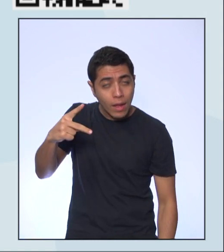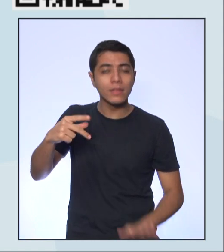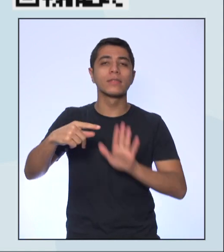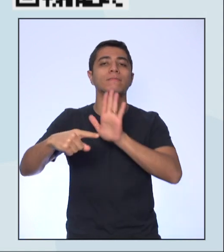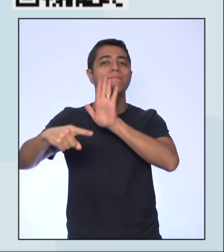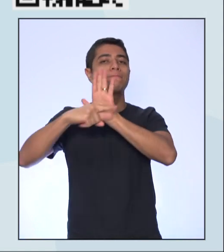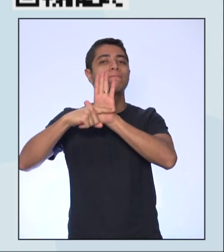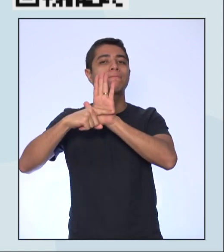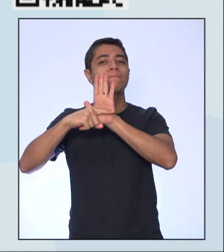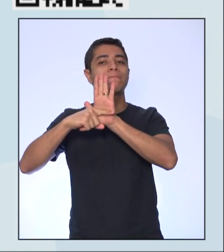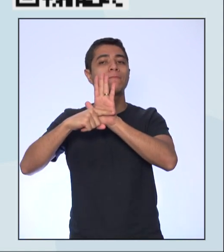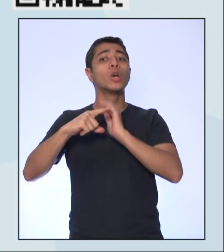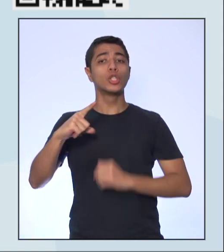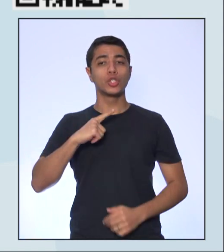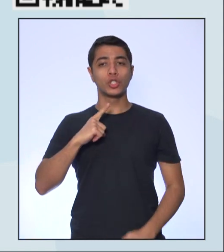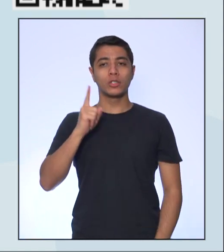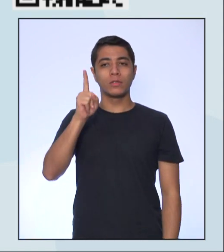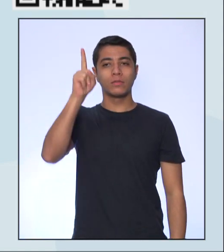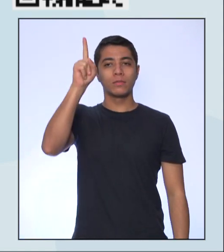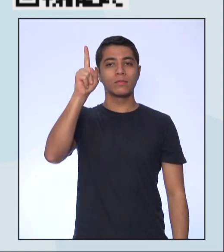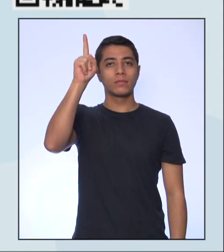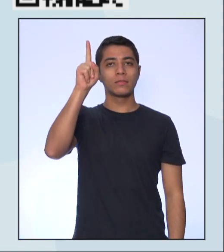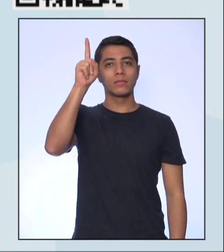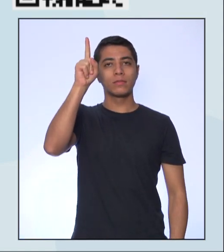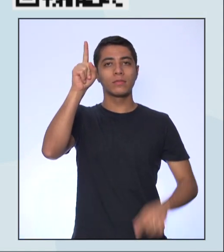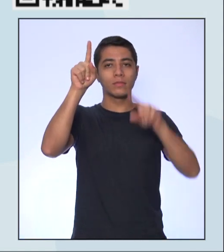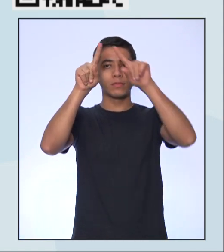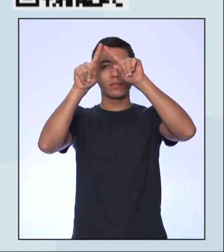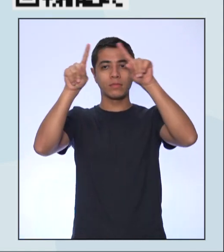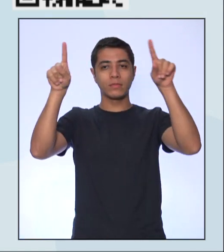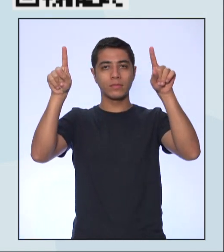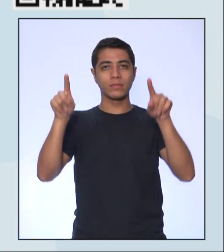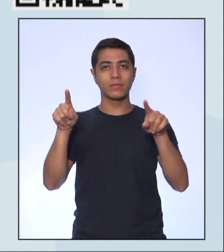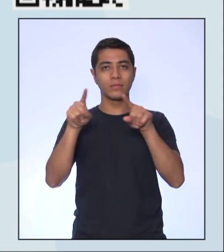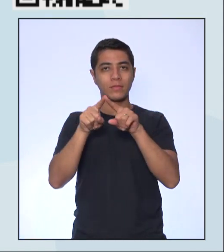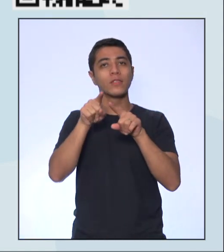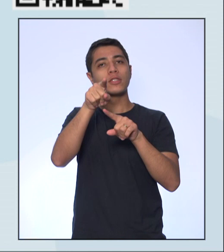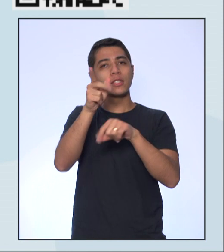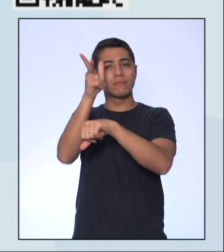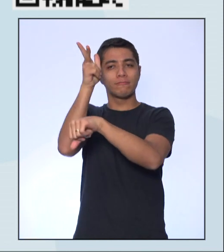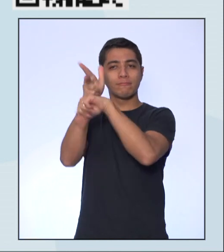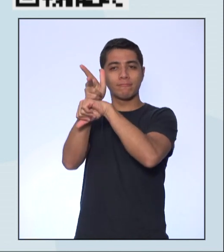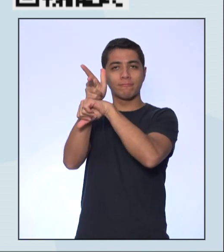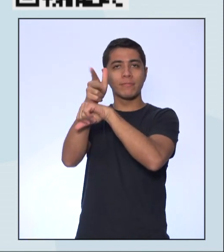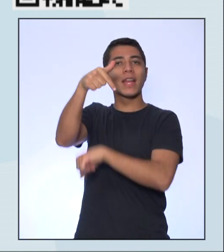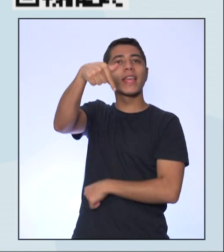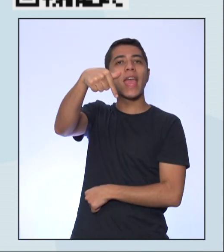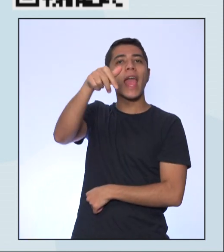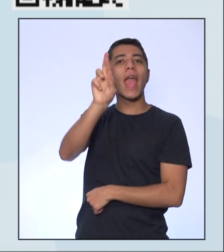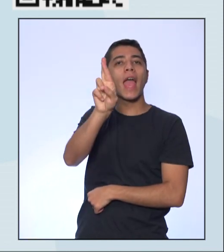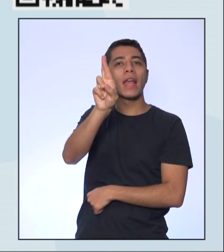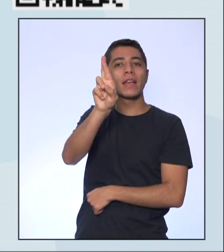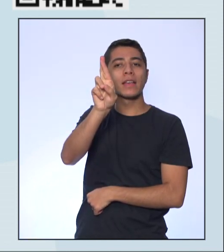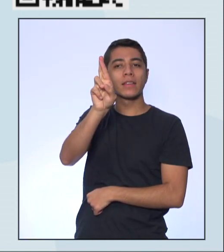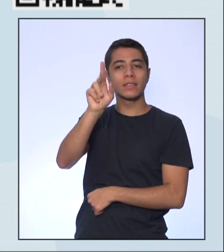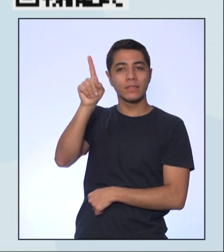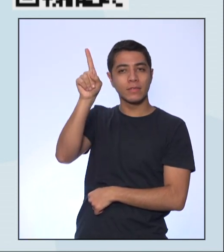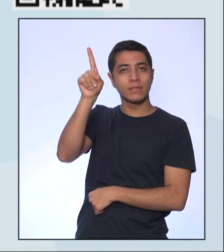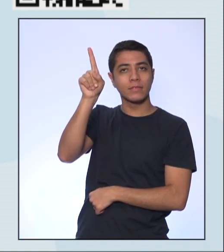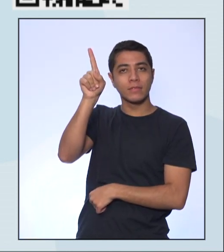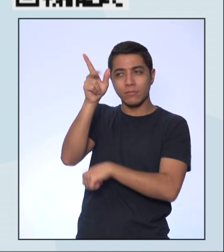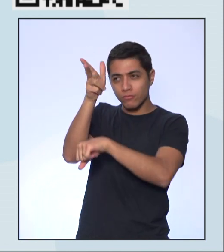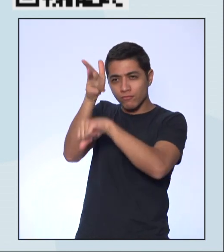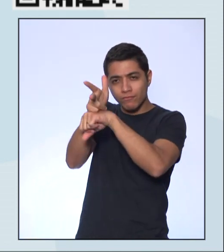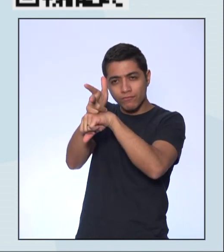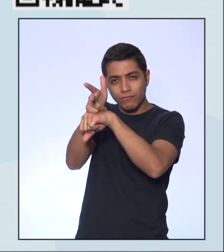qr code vocês podem colocar-se qr code que ele salva vocês podem salvar a imagem aí ou como muitos já